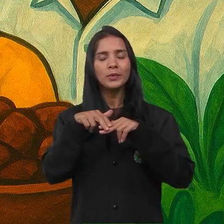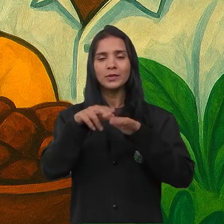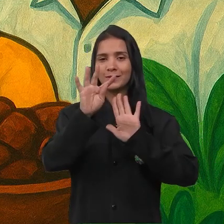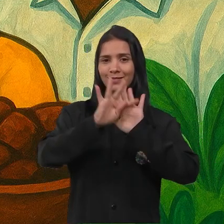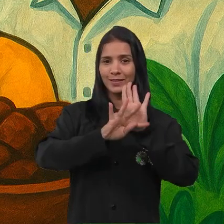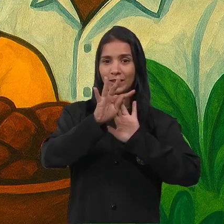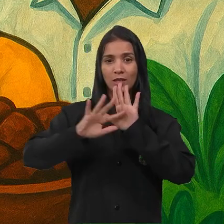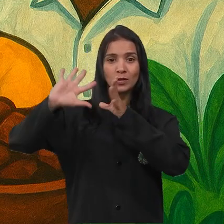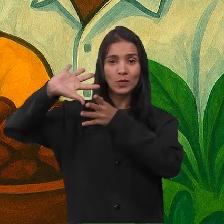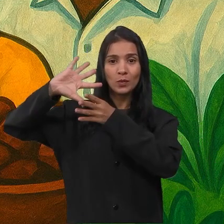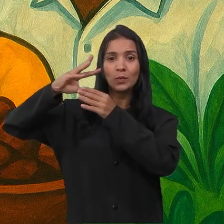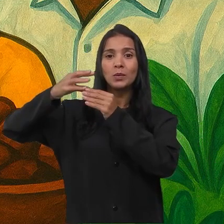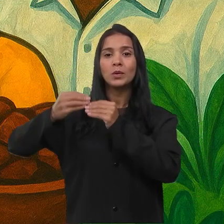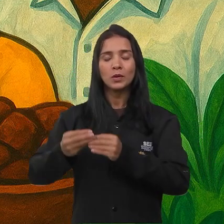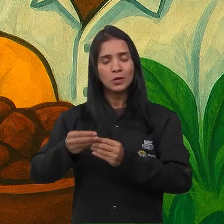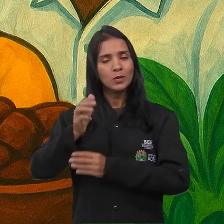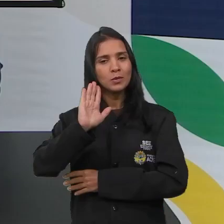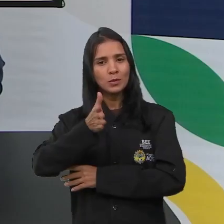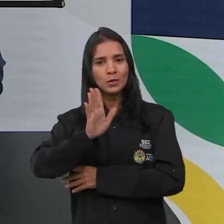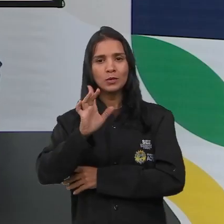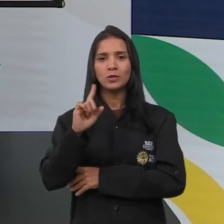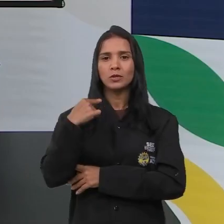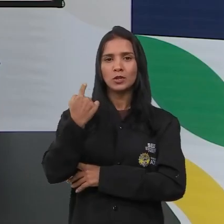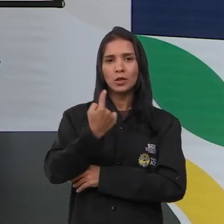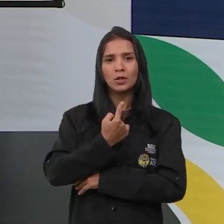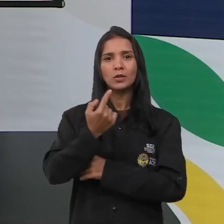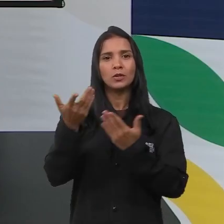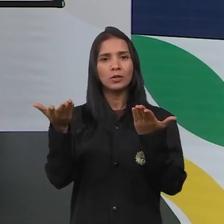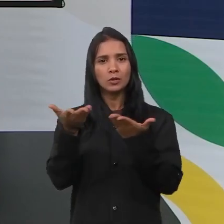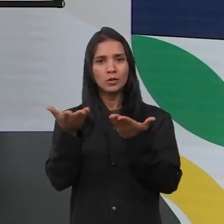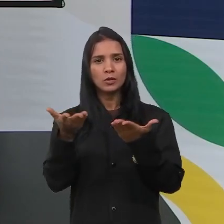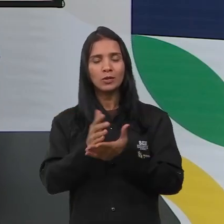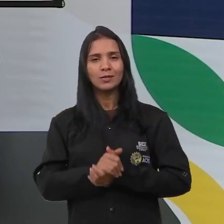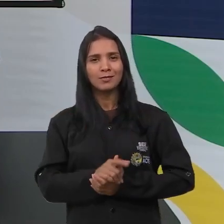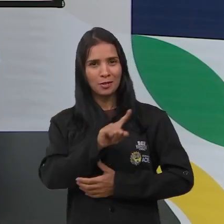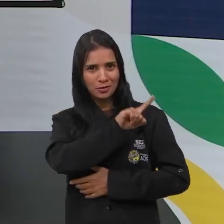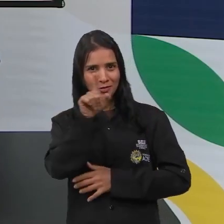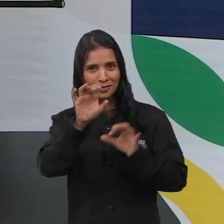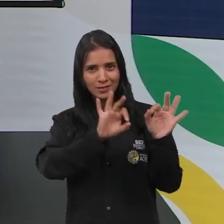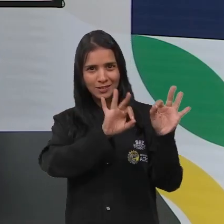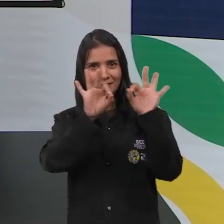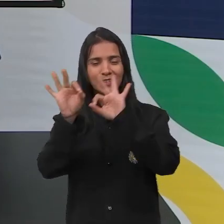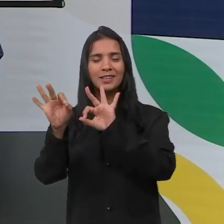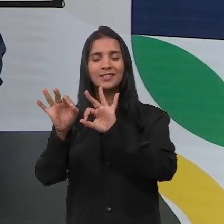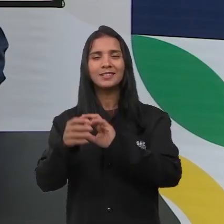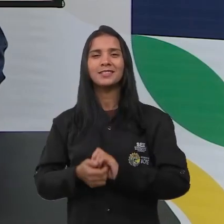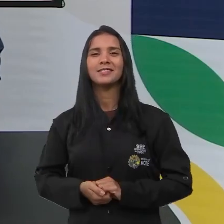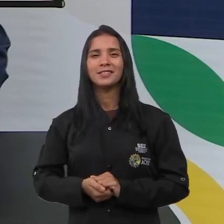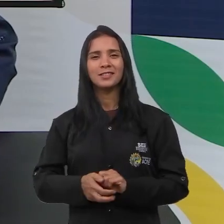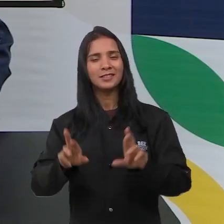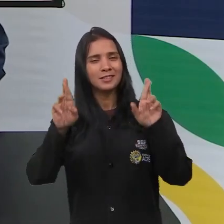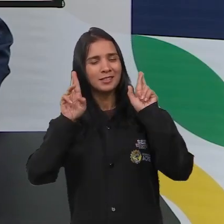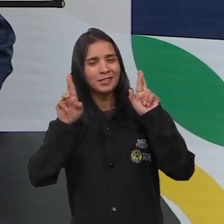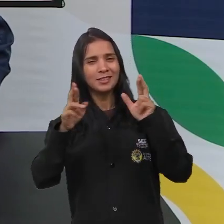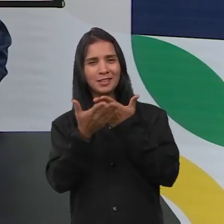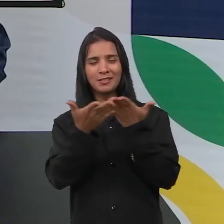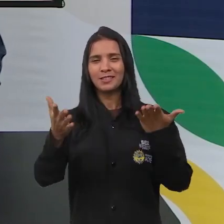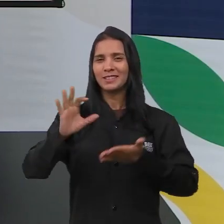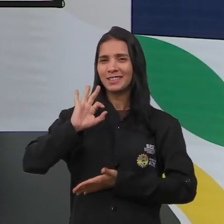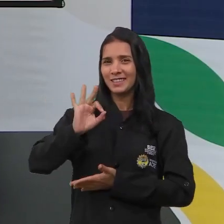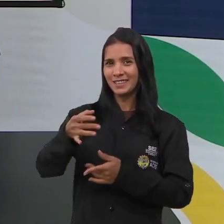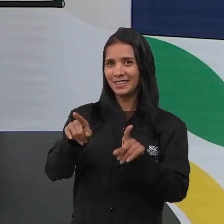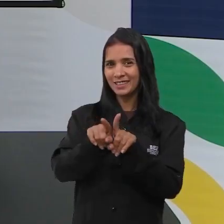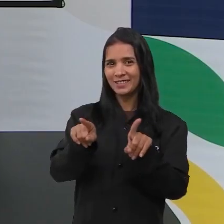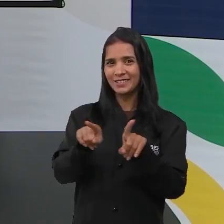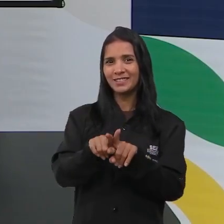resumiu um pouco de tudo isso que a gente aprendeu. Então, ficaram atentos? Acredito que vocês acertaram também.